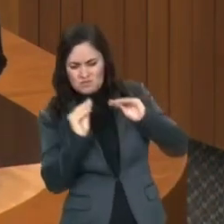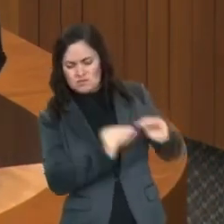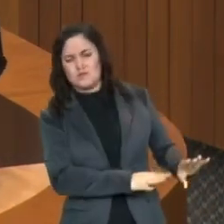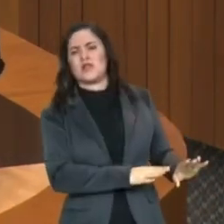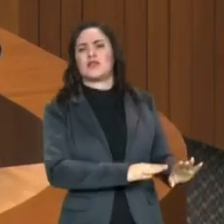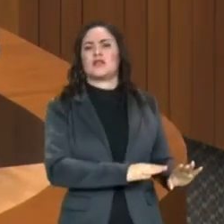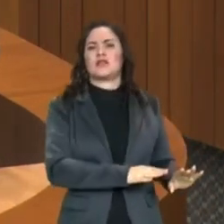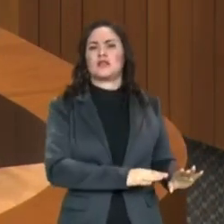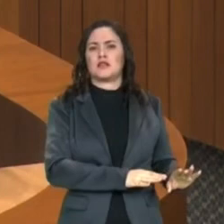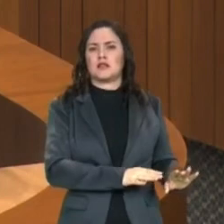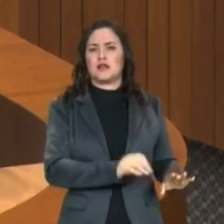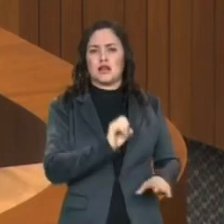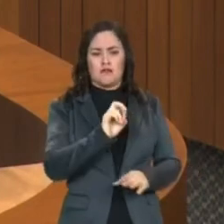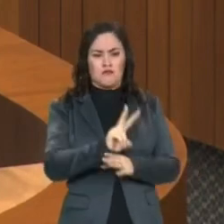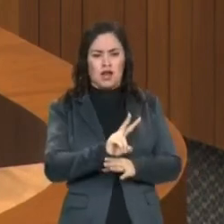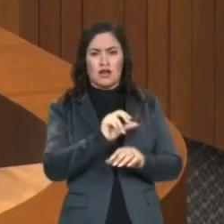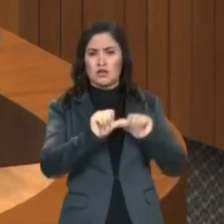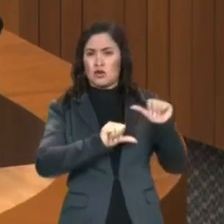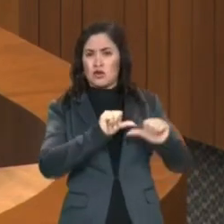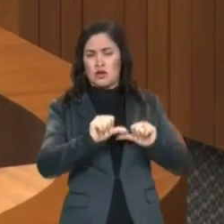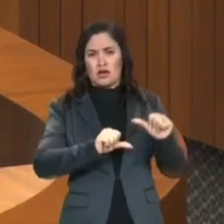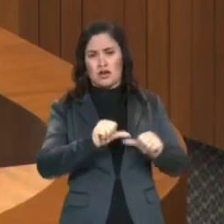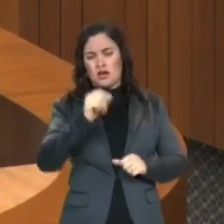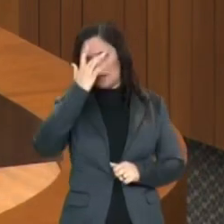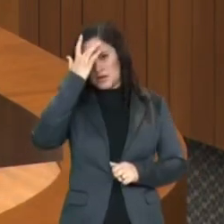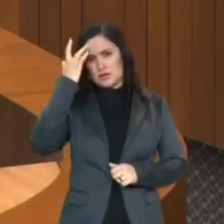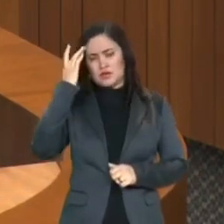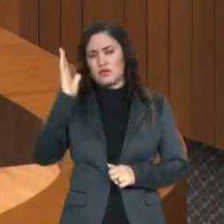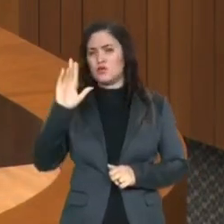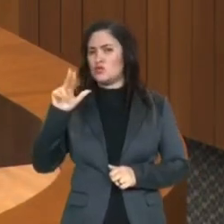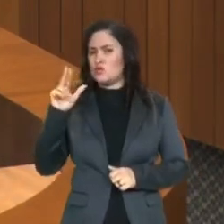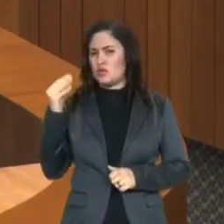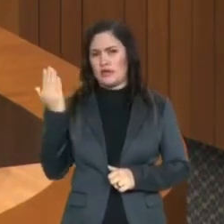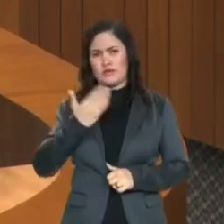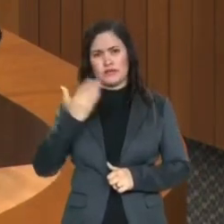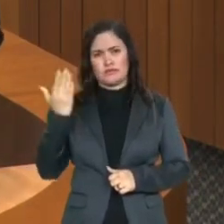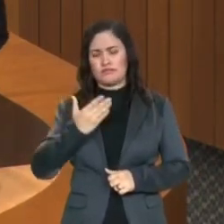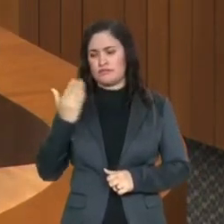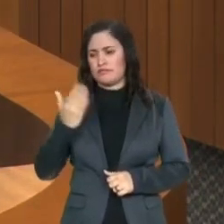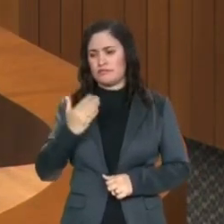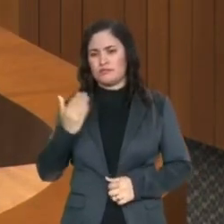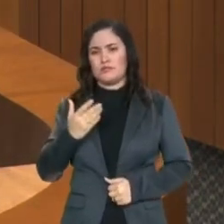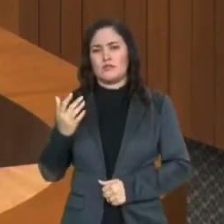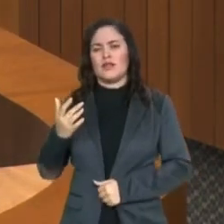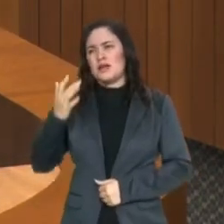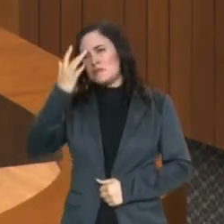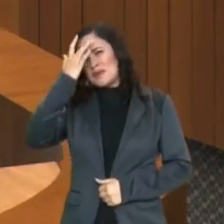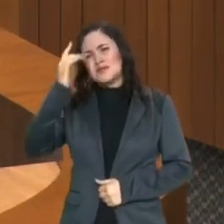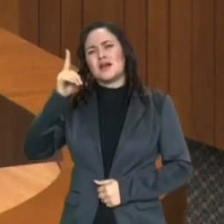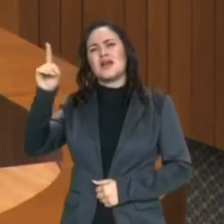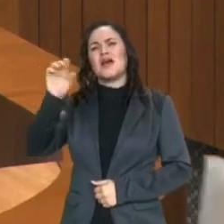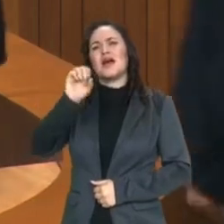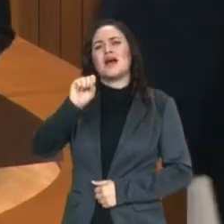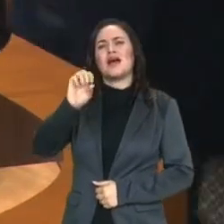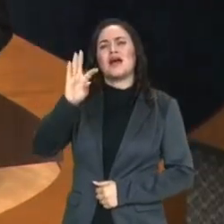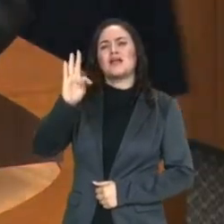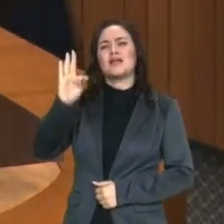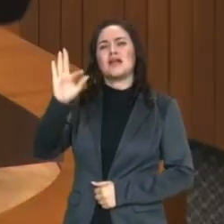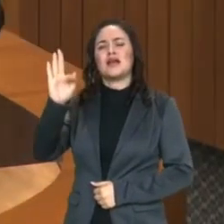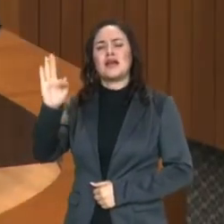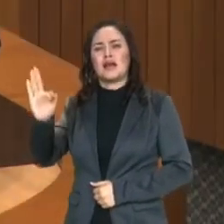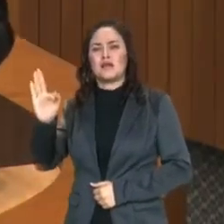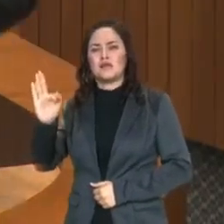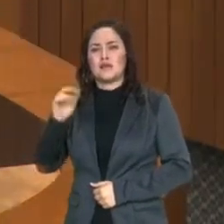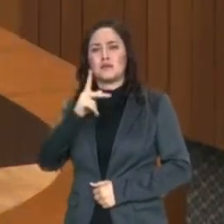Eu nunca vi isso. E não tem nenhum daqueles caras lá do Supremo Tribunal Federal, a PGR,